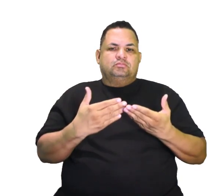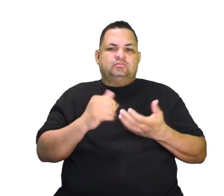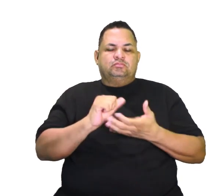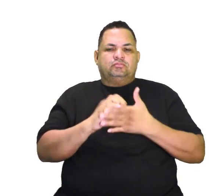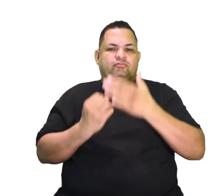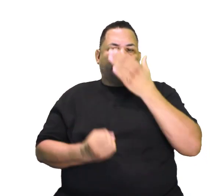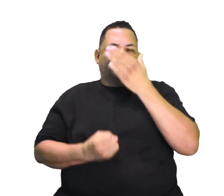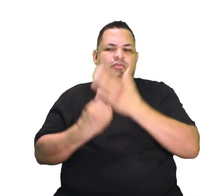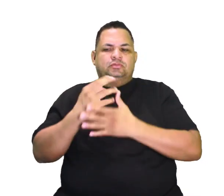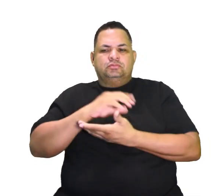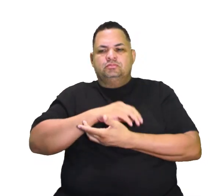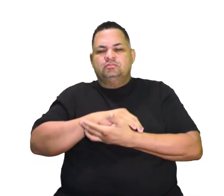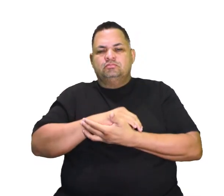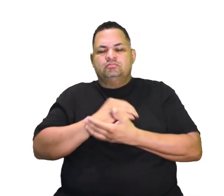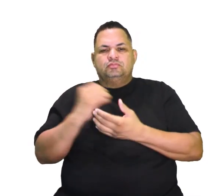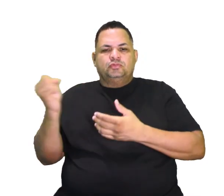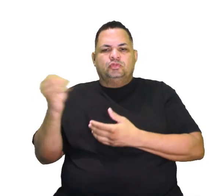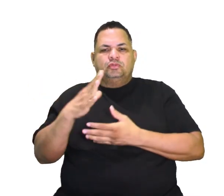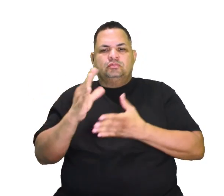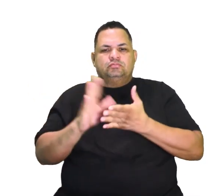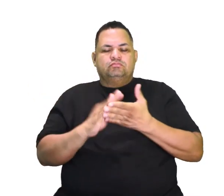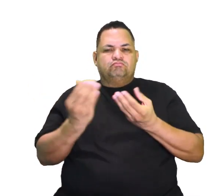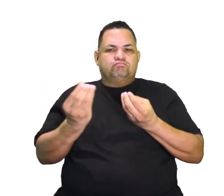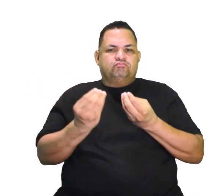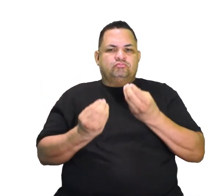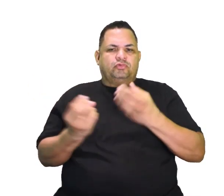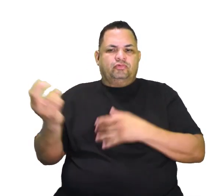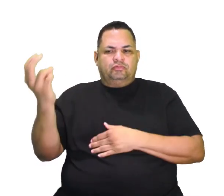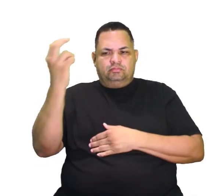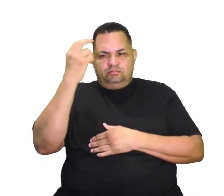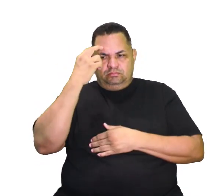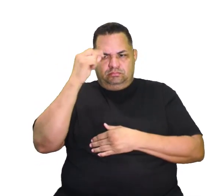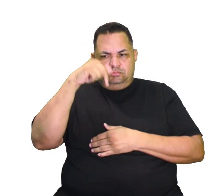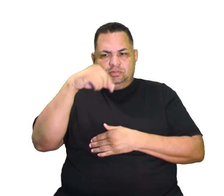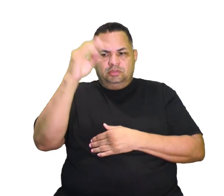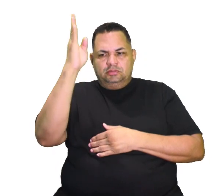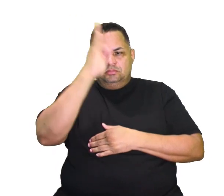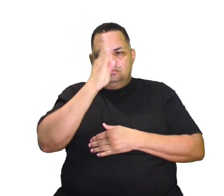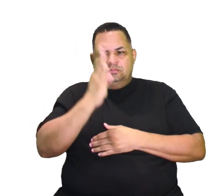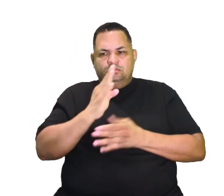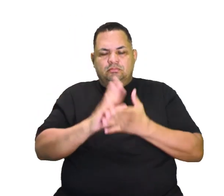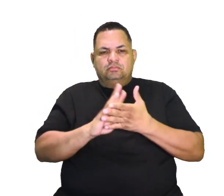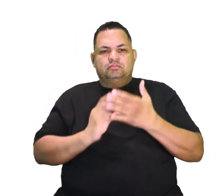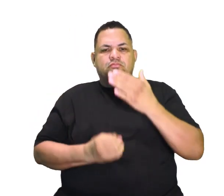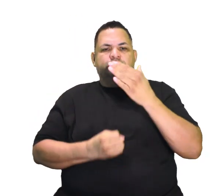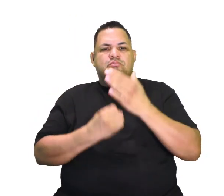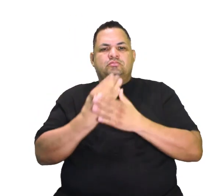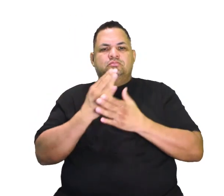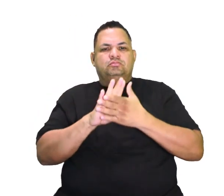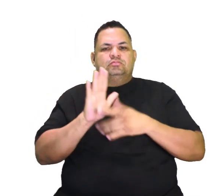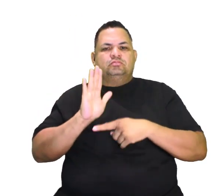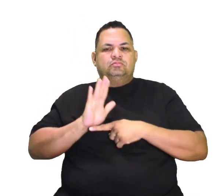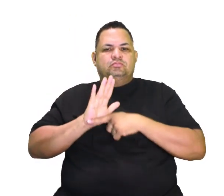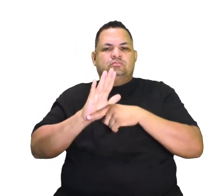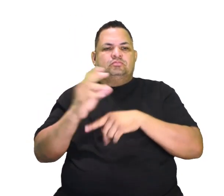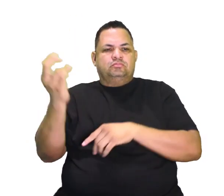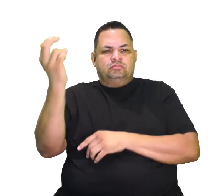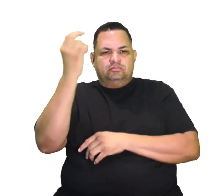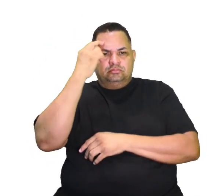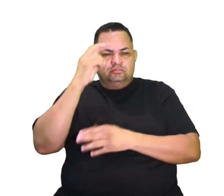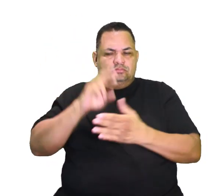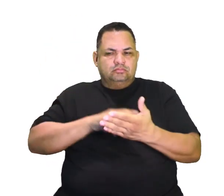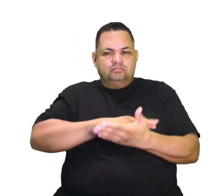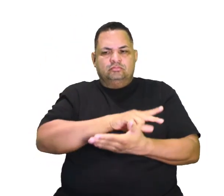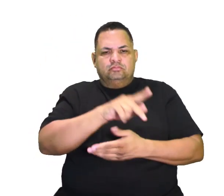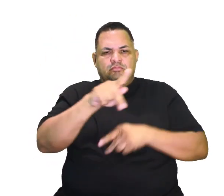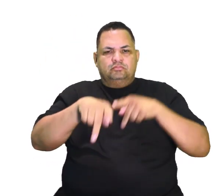vão surgindo, né, novos modos, nova cultura. No Brasil, é resultado das contribuições culturais de